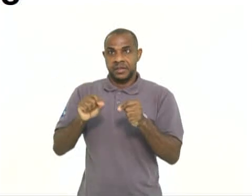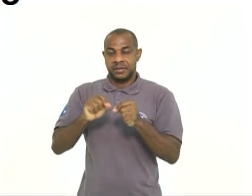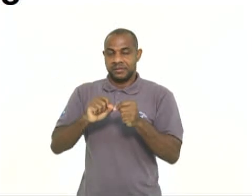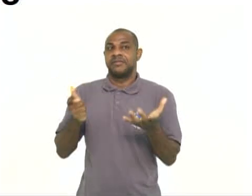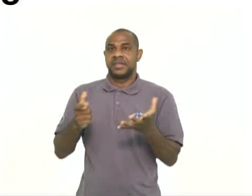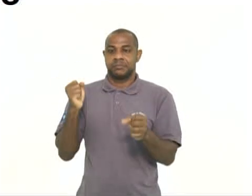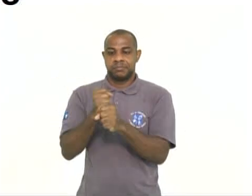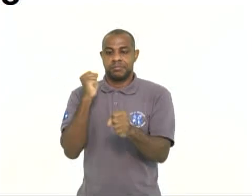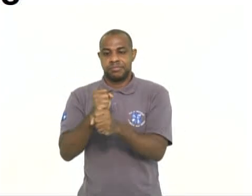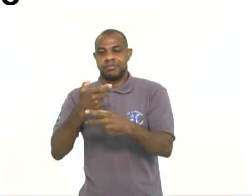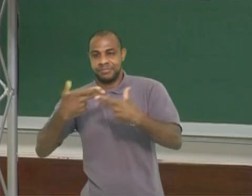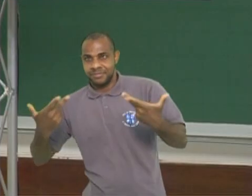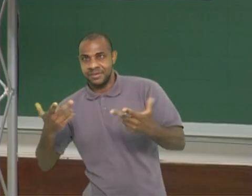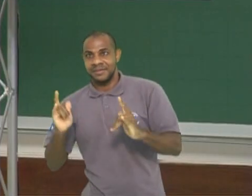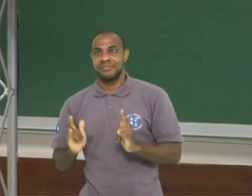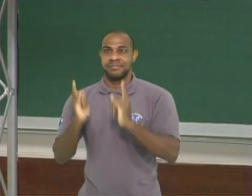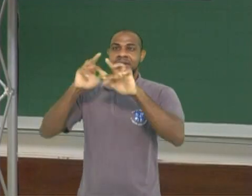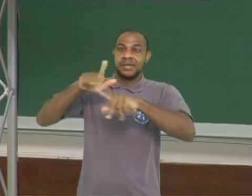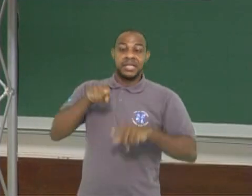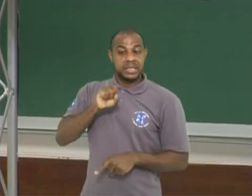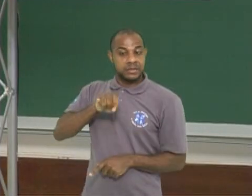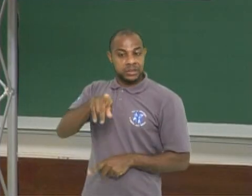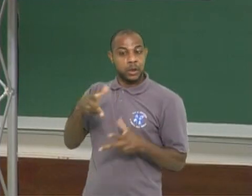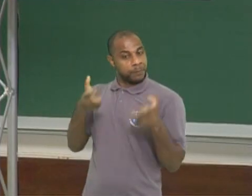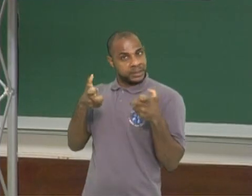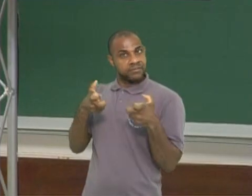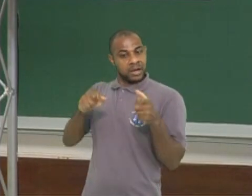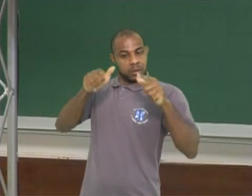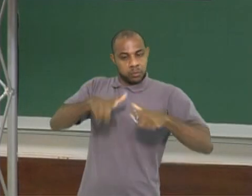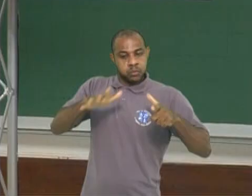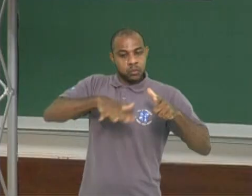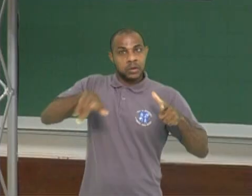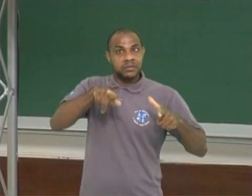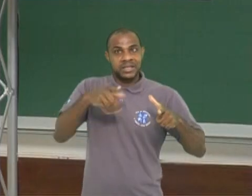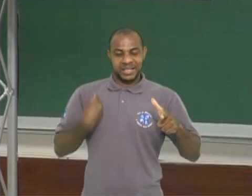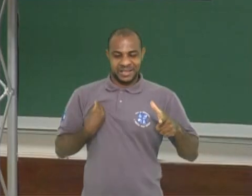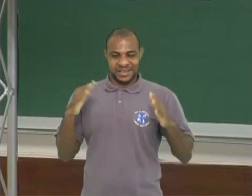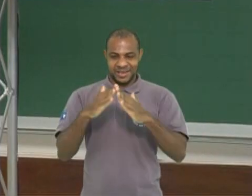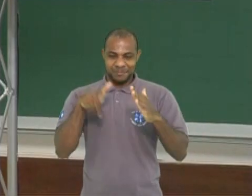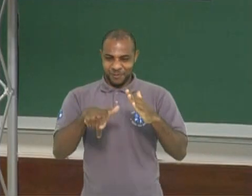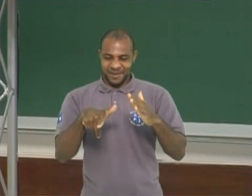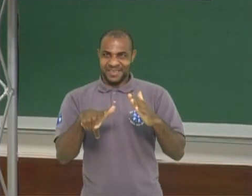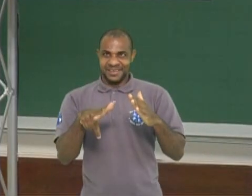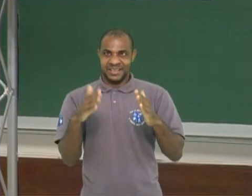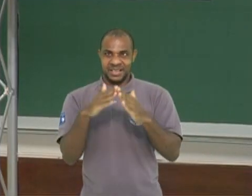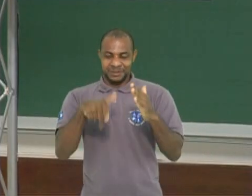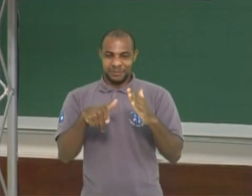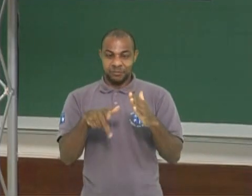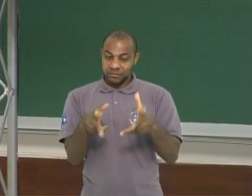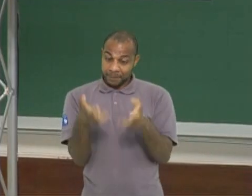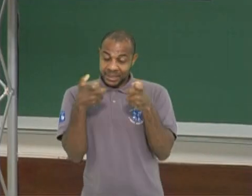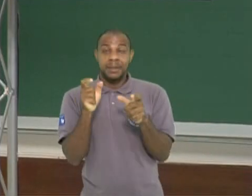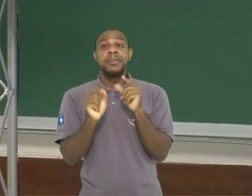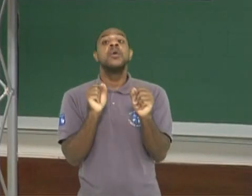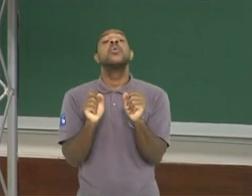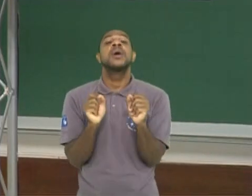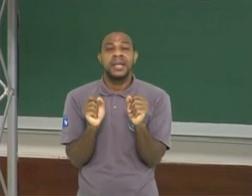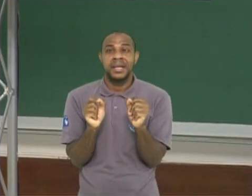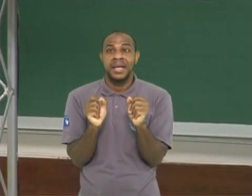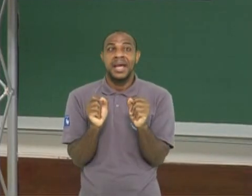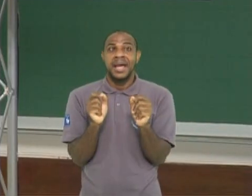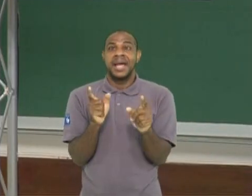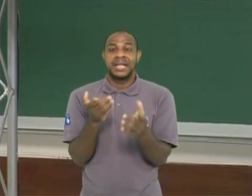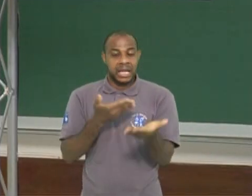que vive. Então, se você observar o espaço onde você está inserido, você vai perceber